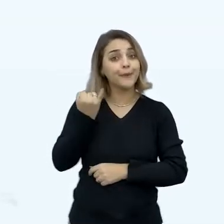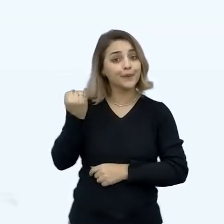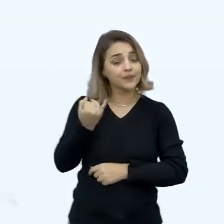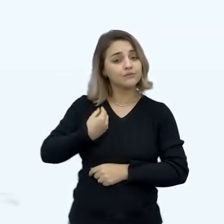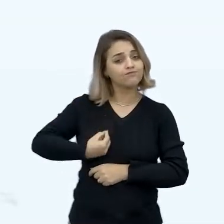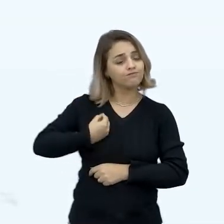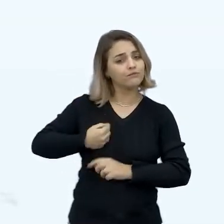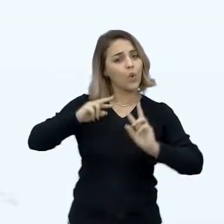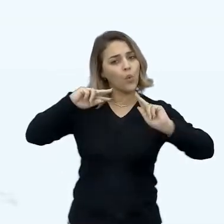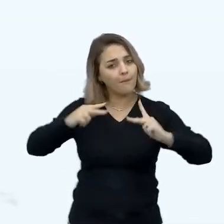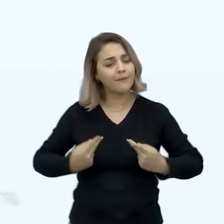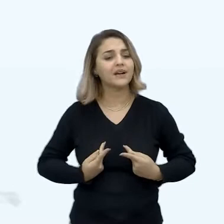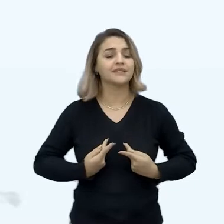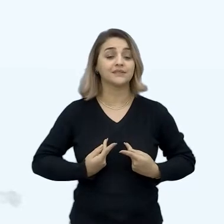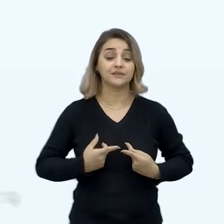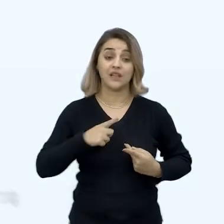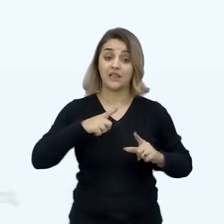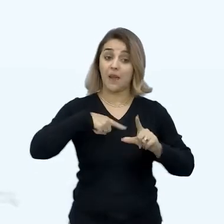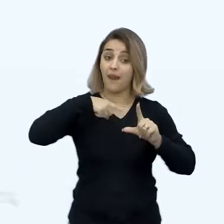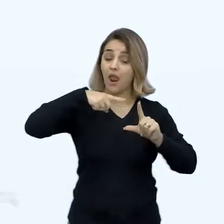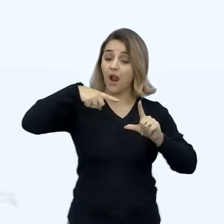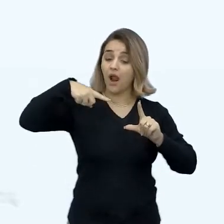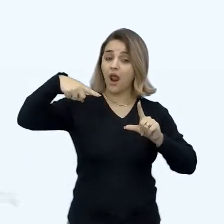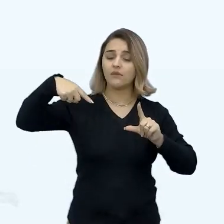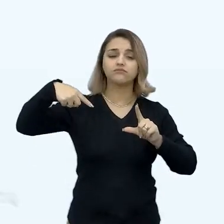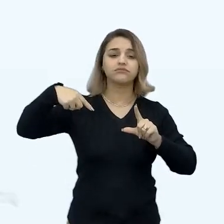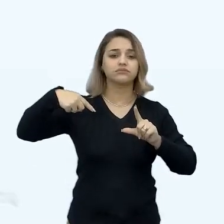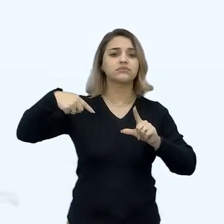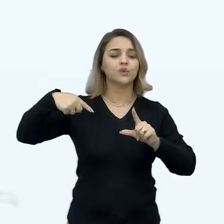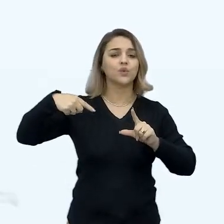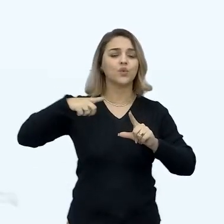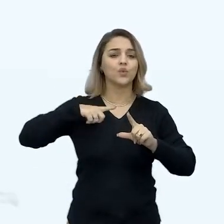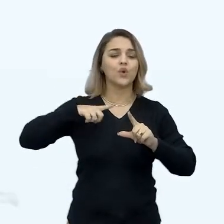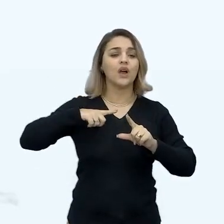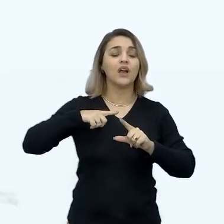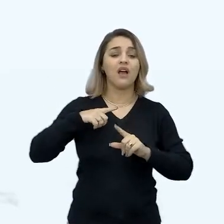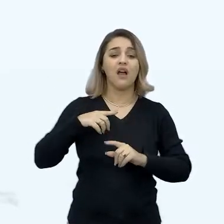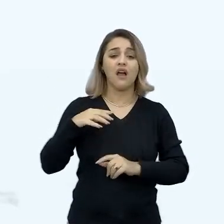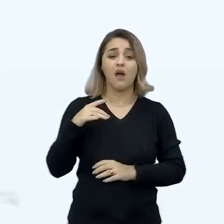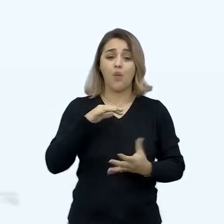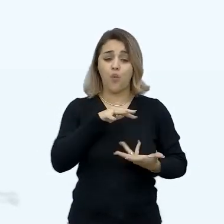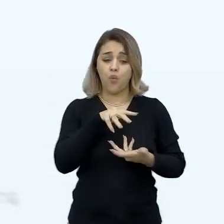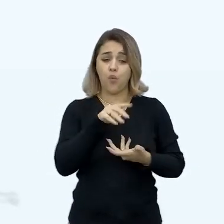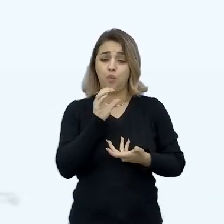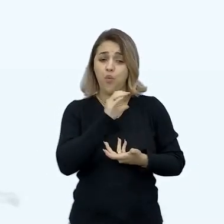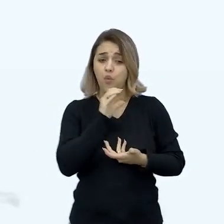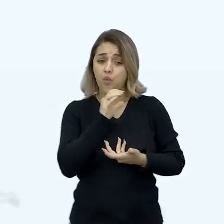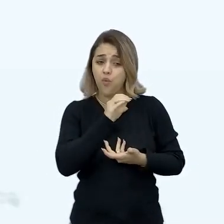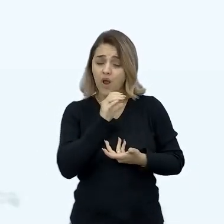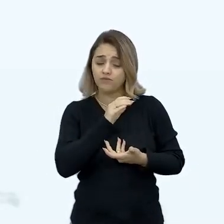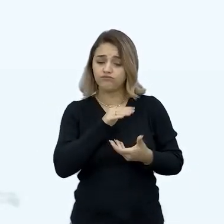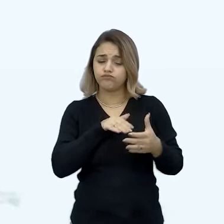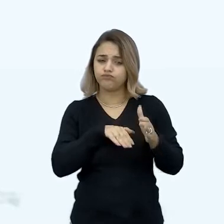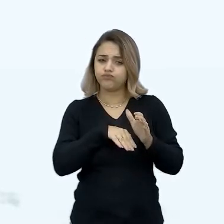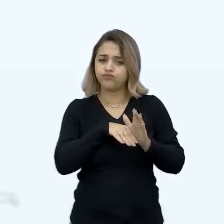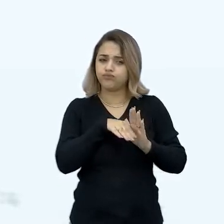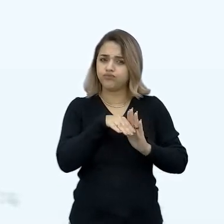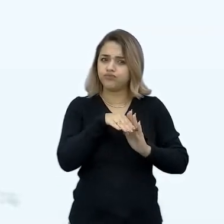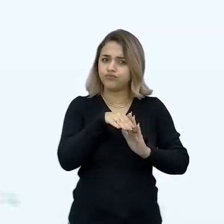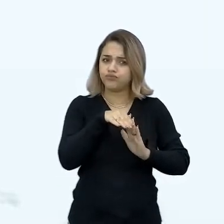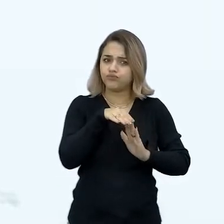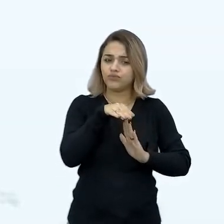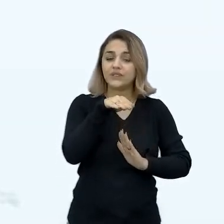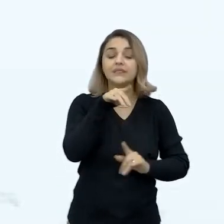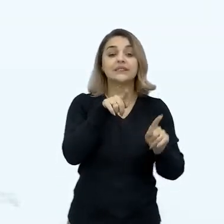as taxas do aquecimento global sobem sem precedentes. É fácil entender a equação. Na mesma velocidade que o mundo cresce,